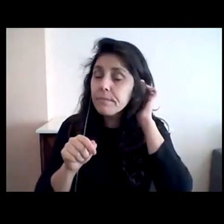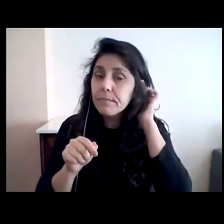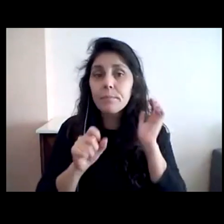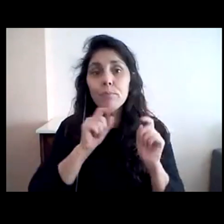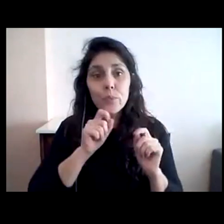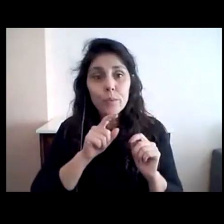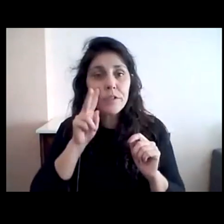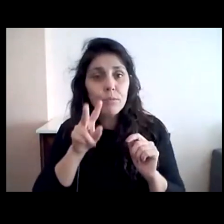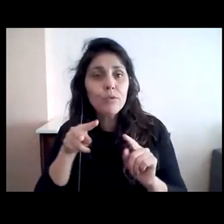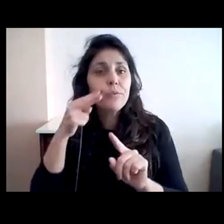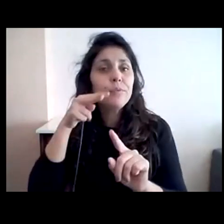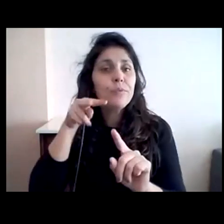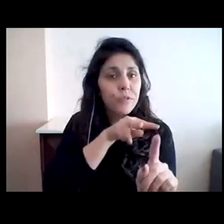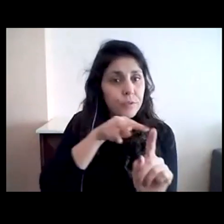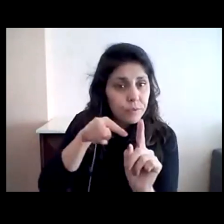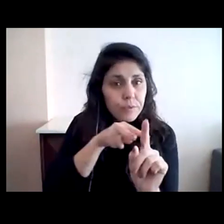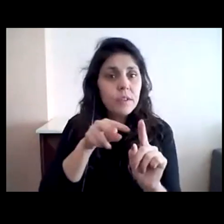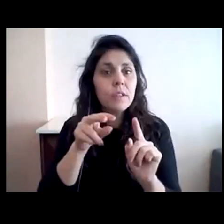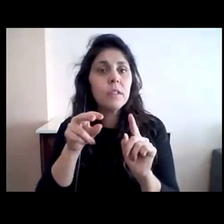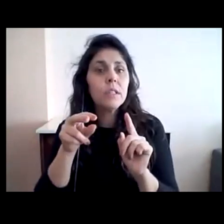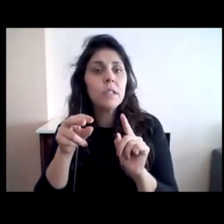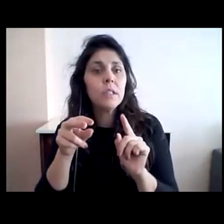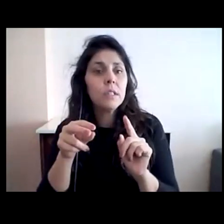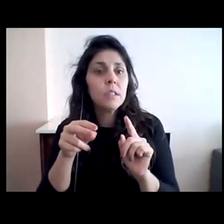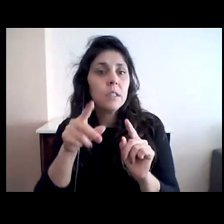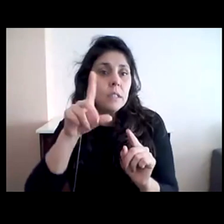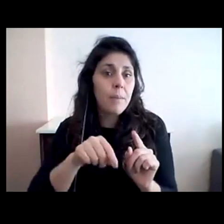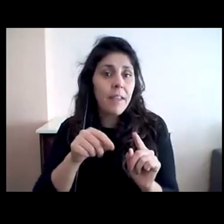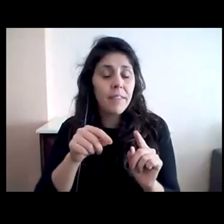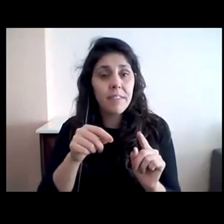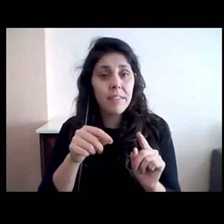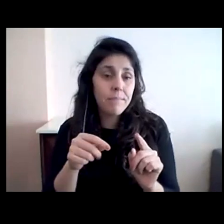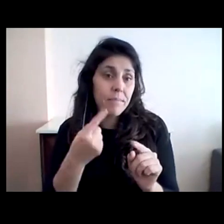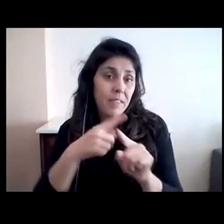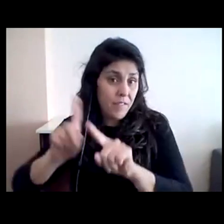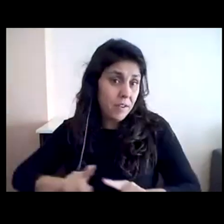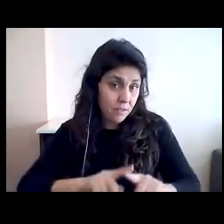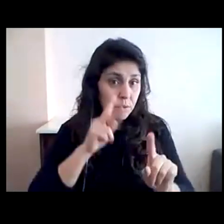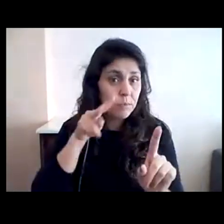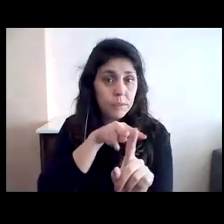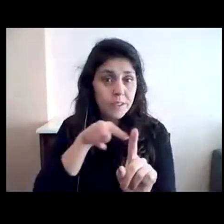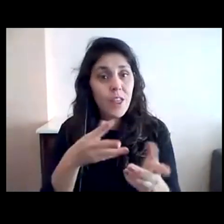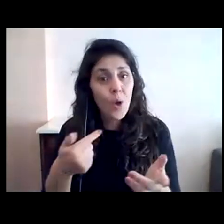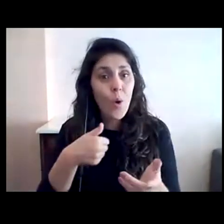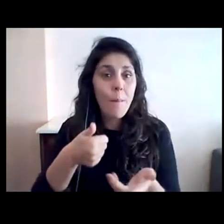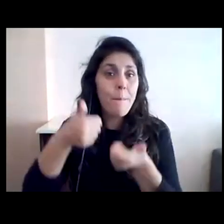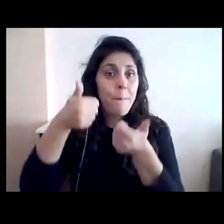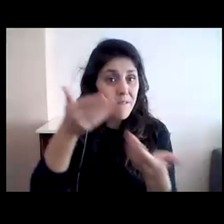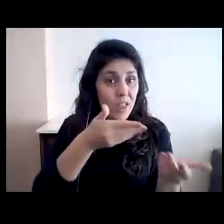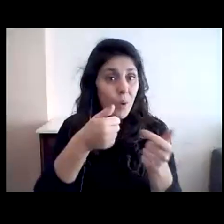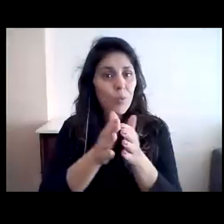vários ângulos, várias entradas e, portanto, é bem-vinda esta oportunidade.